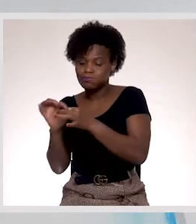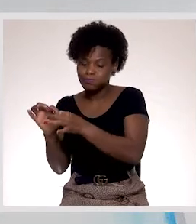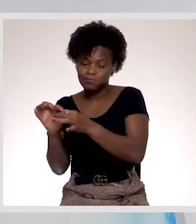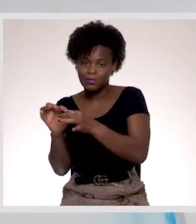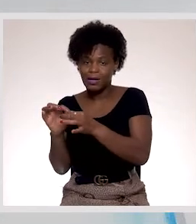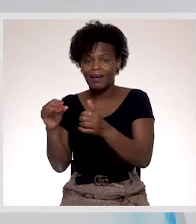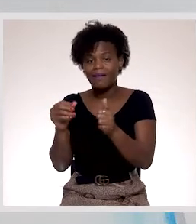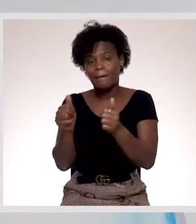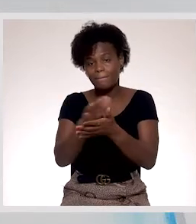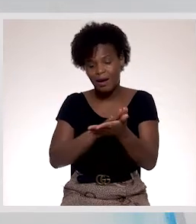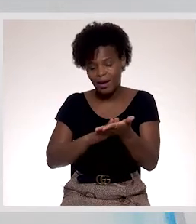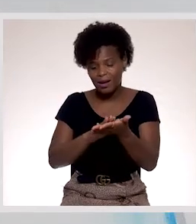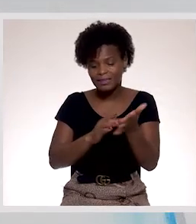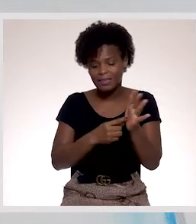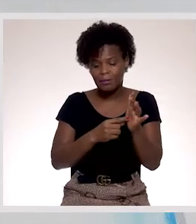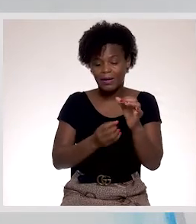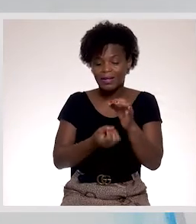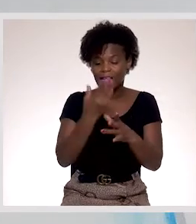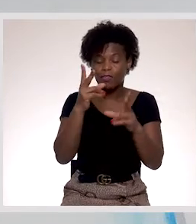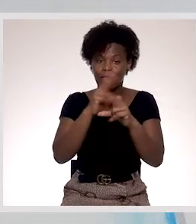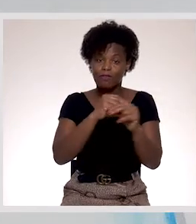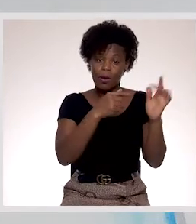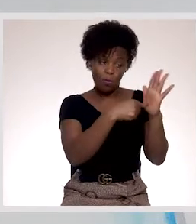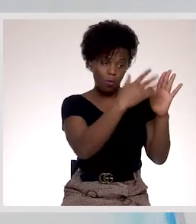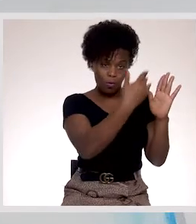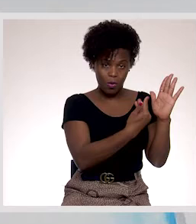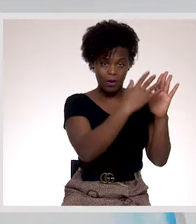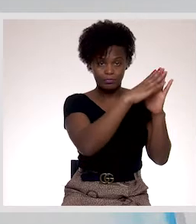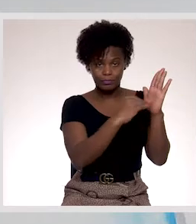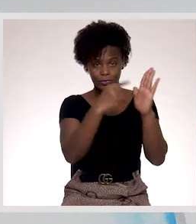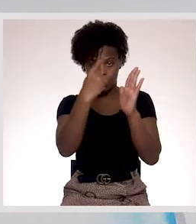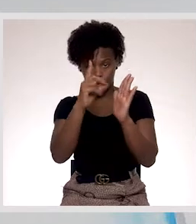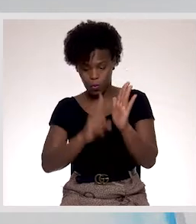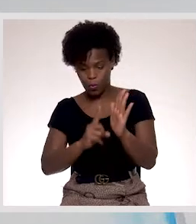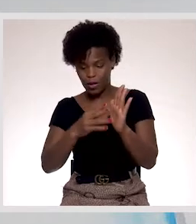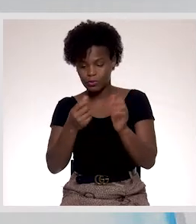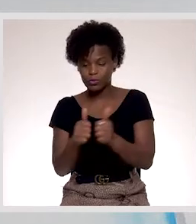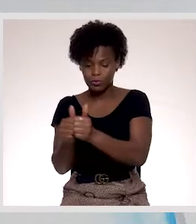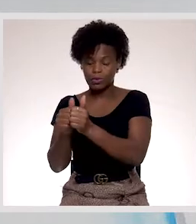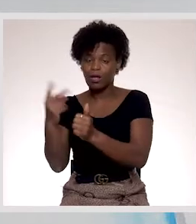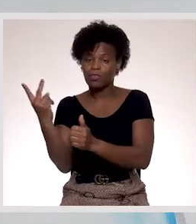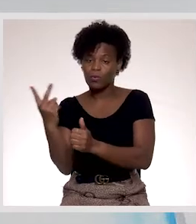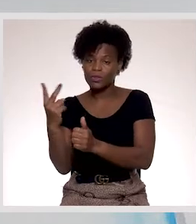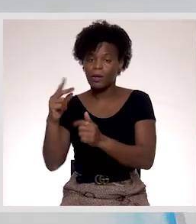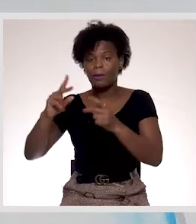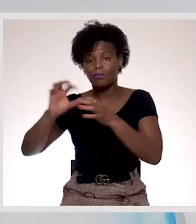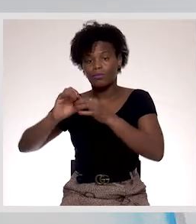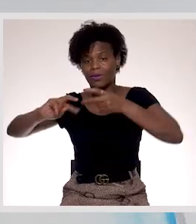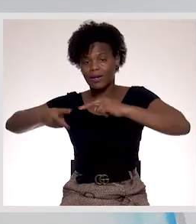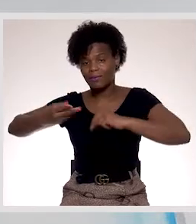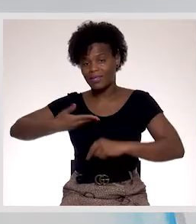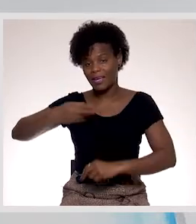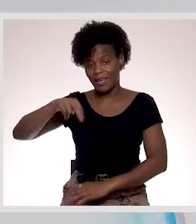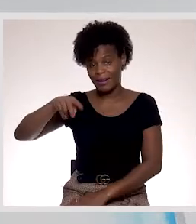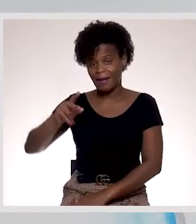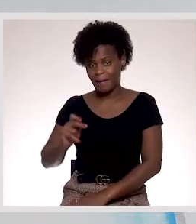das bases, formando aqui uma nova cadeia polinucleotídica que irá agora juntar e formar aqui duas moléculas de